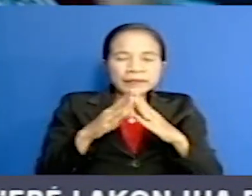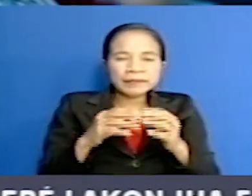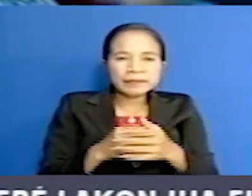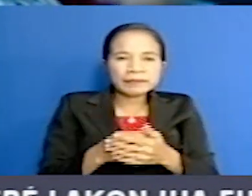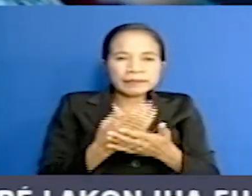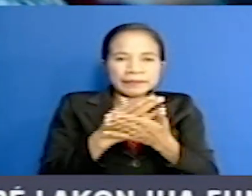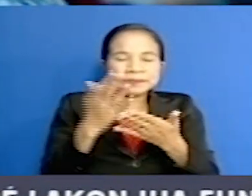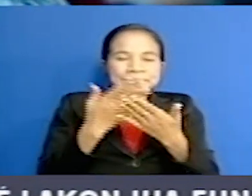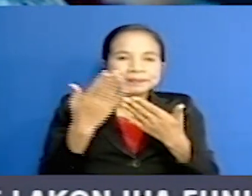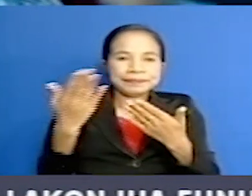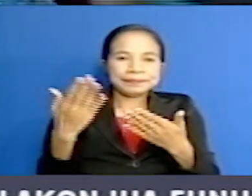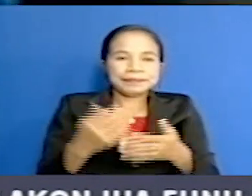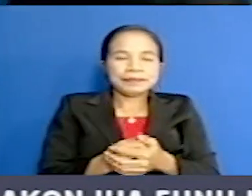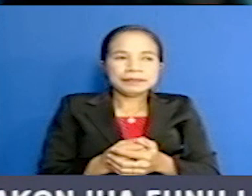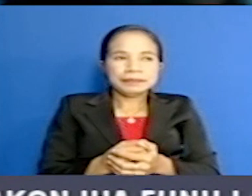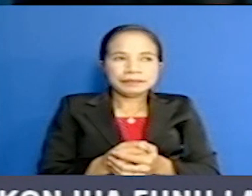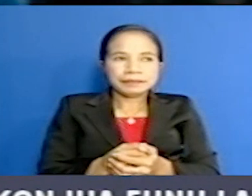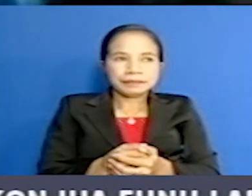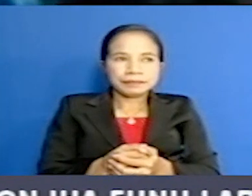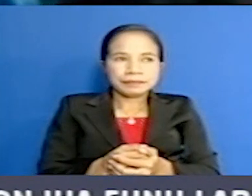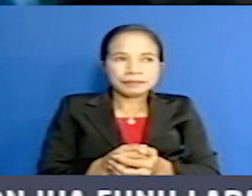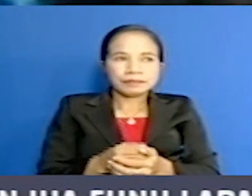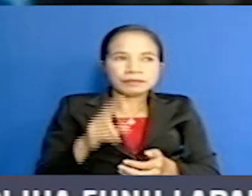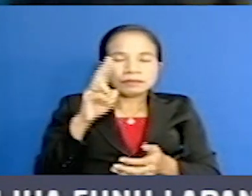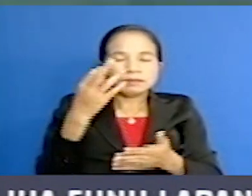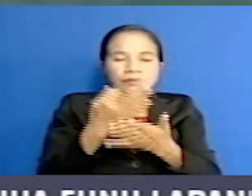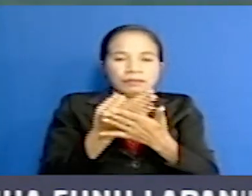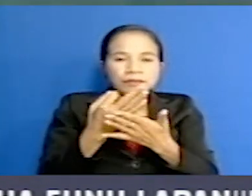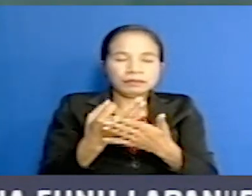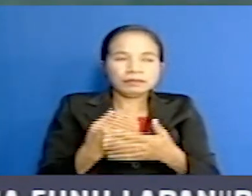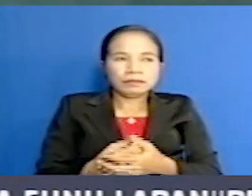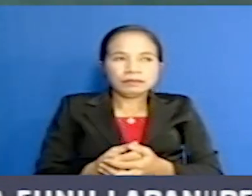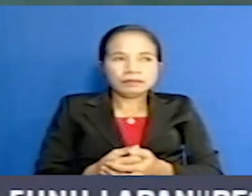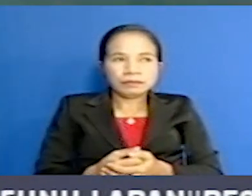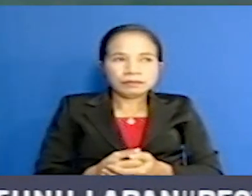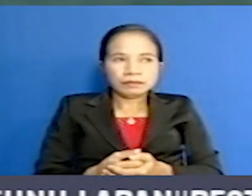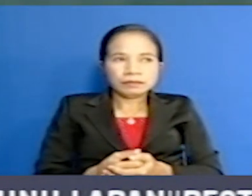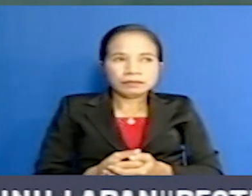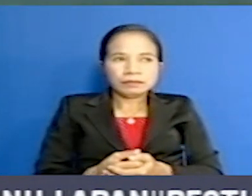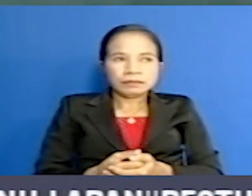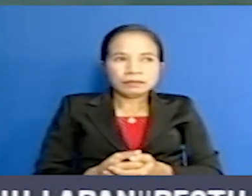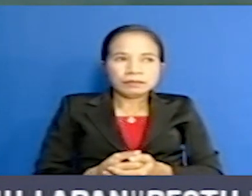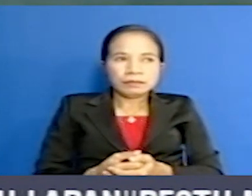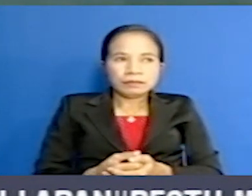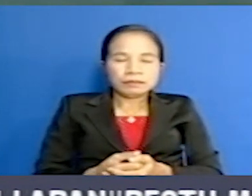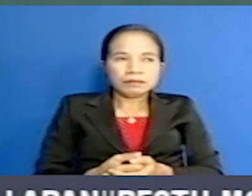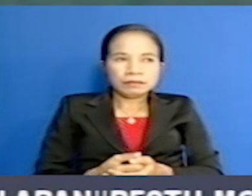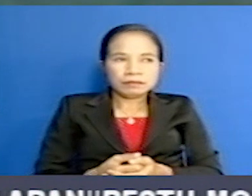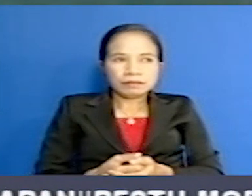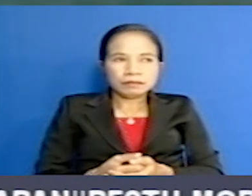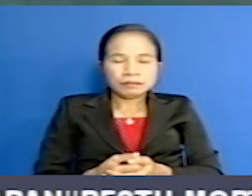basosa material construção, mão de obra no alojamento ba mobiliário. O montante 40 mil dólares